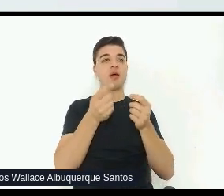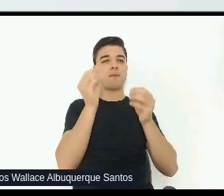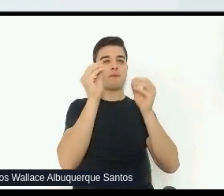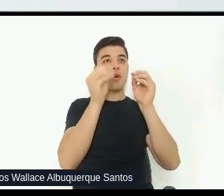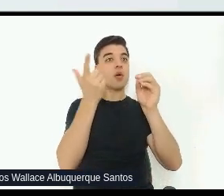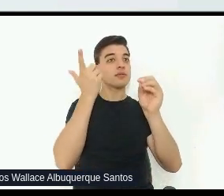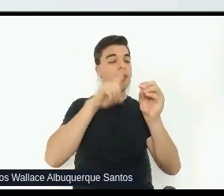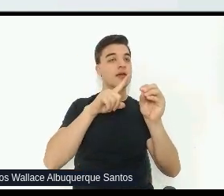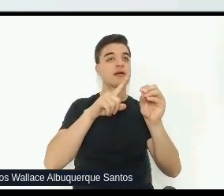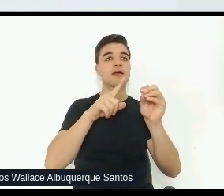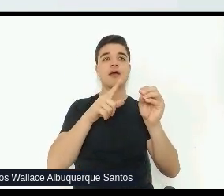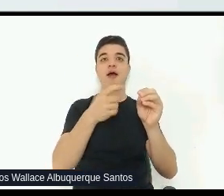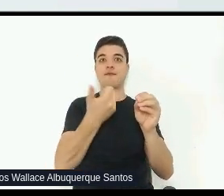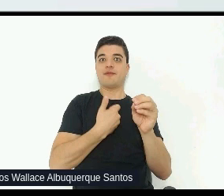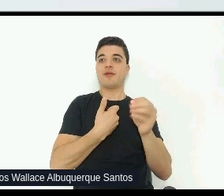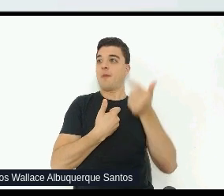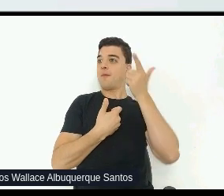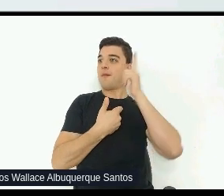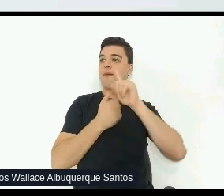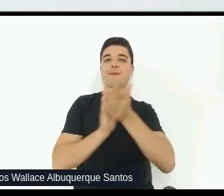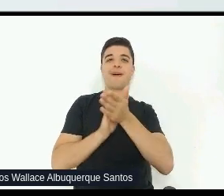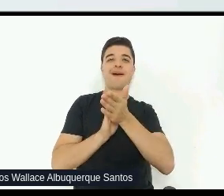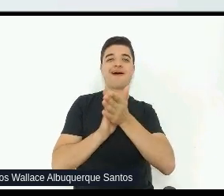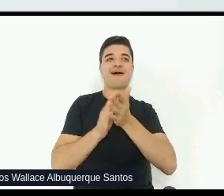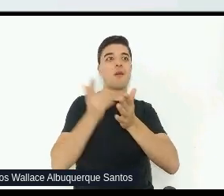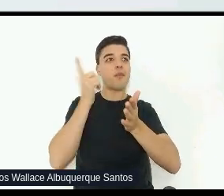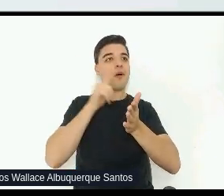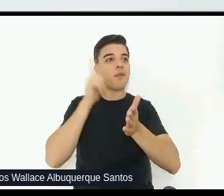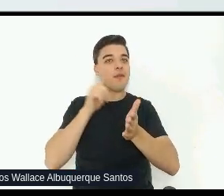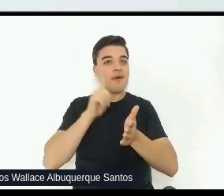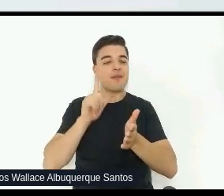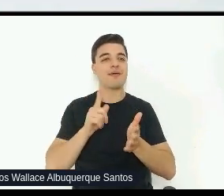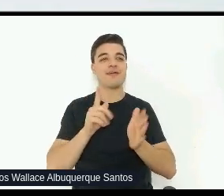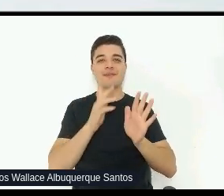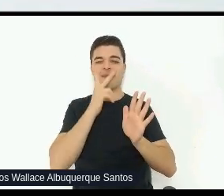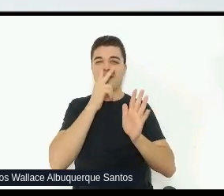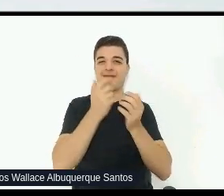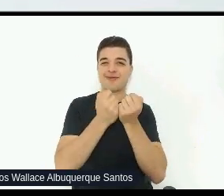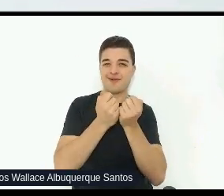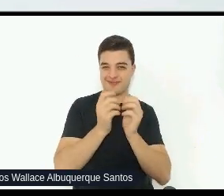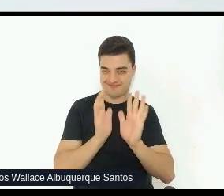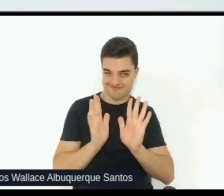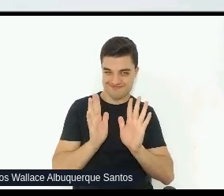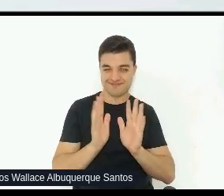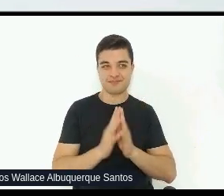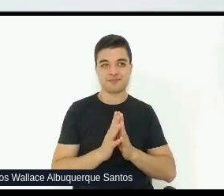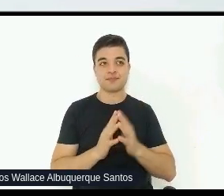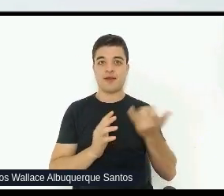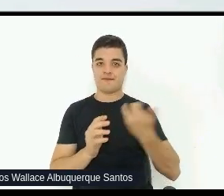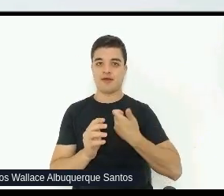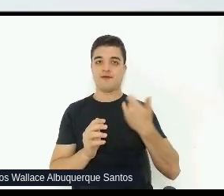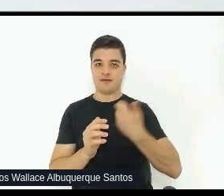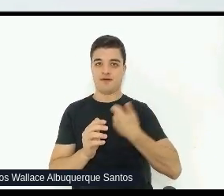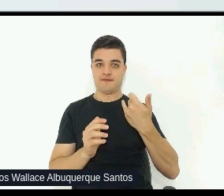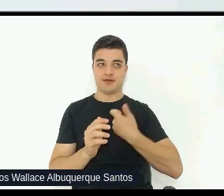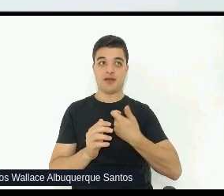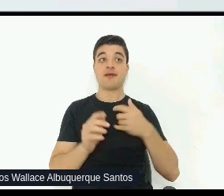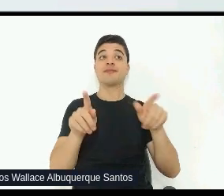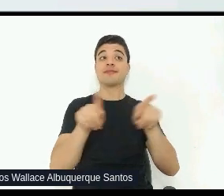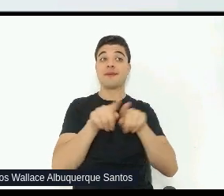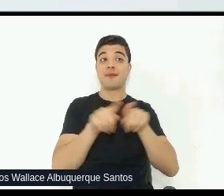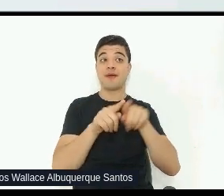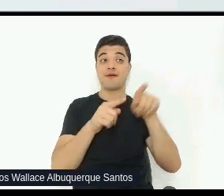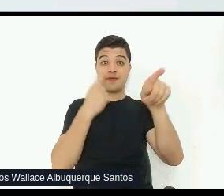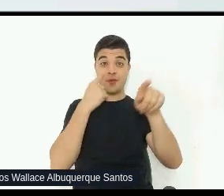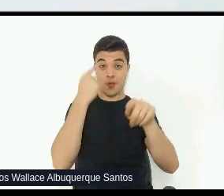criar a senha. Outro fator muito simples e muito importante é o visualizador de senha. Né?